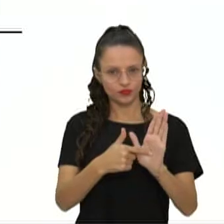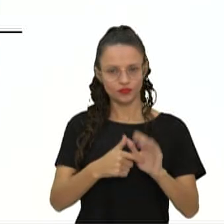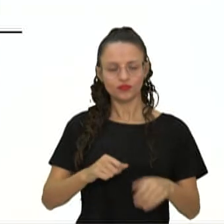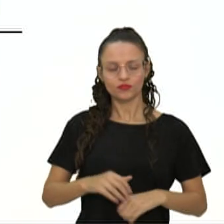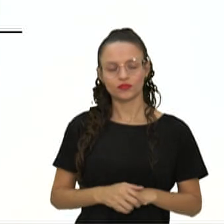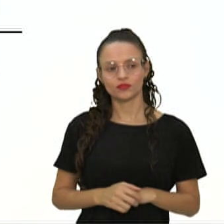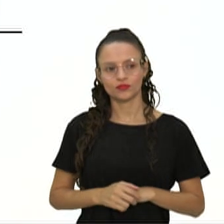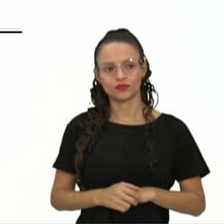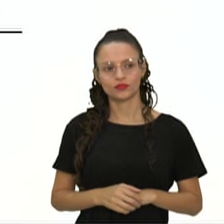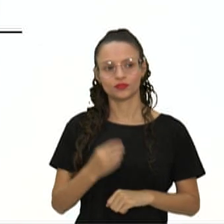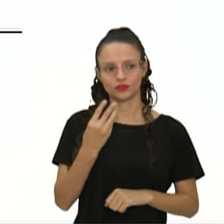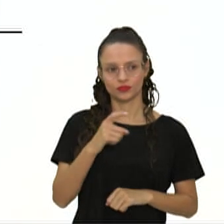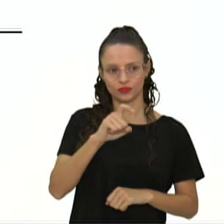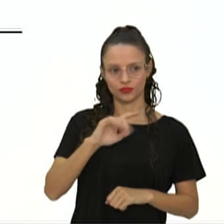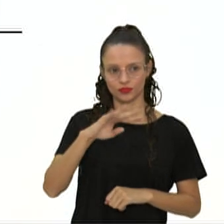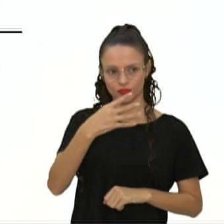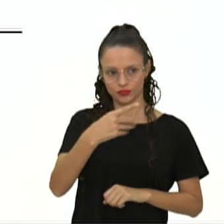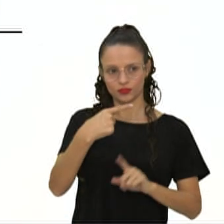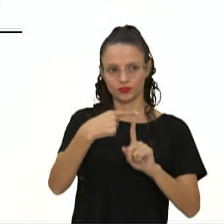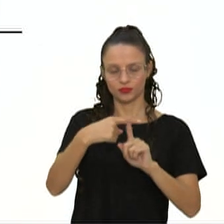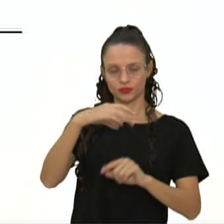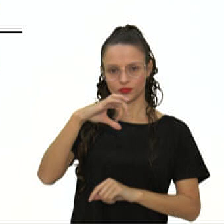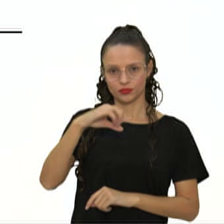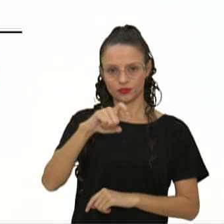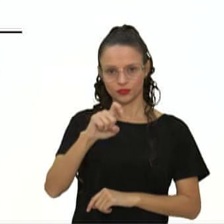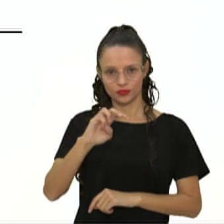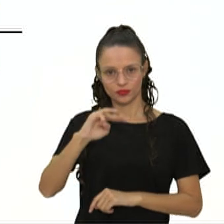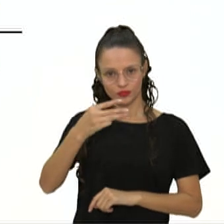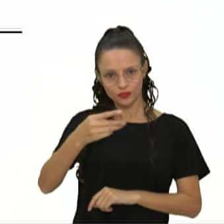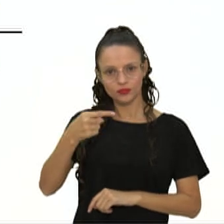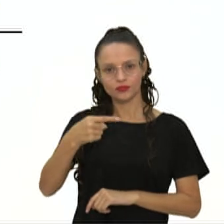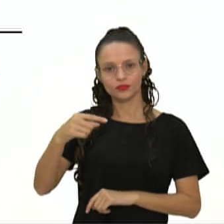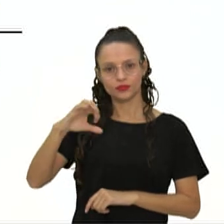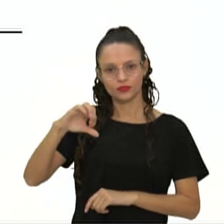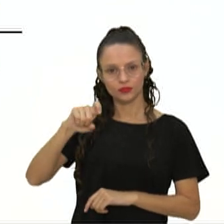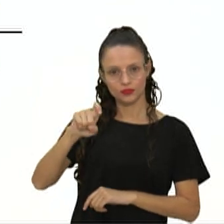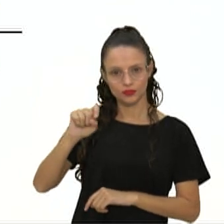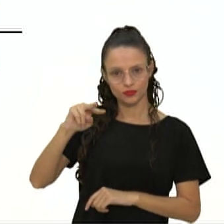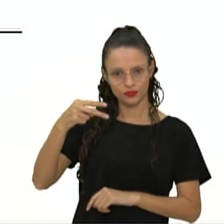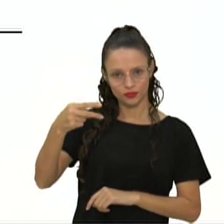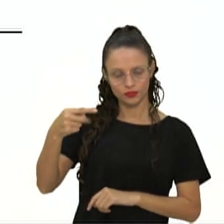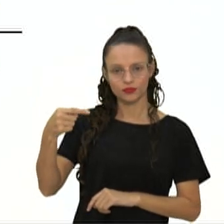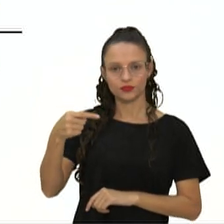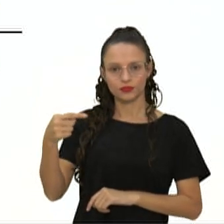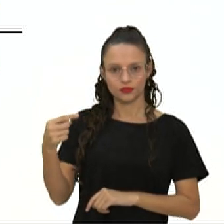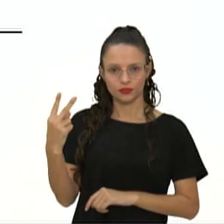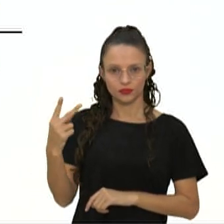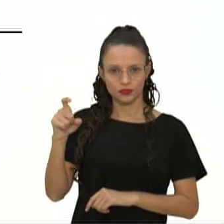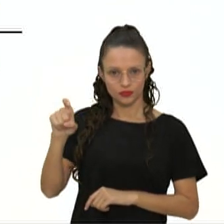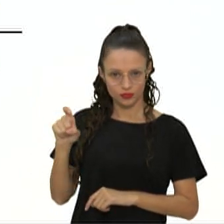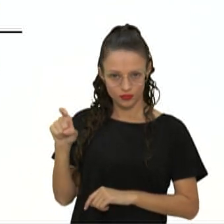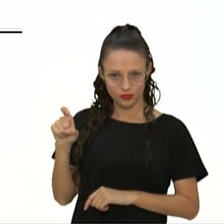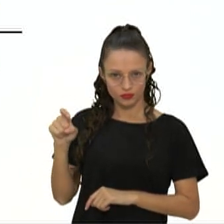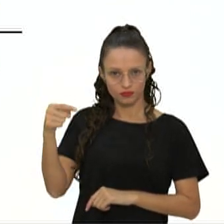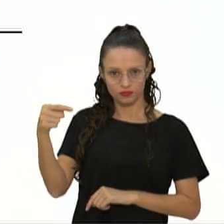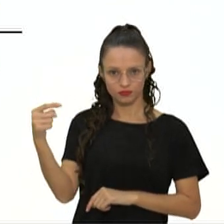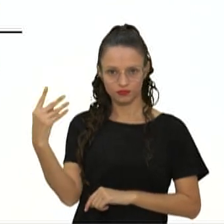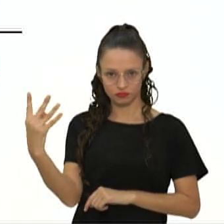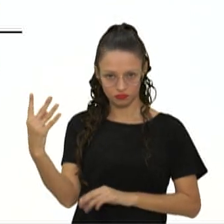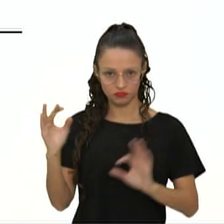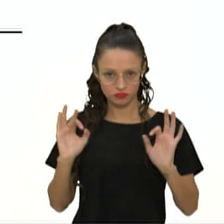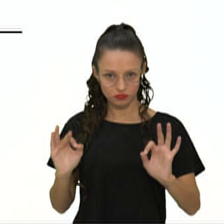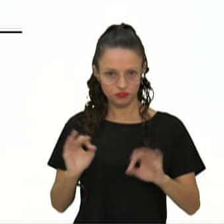né? Então ficou 3x à quarta, mais 9x ao cubo, menos 9x ao quadrado, menos 2x, menos 4,